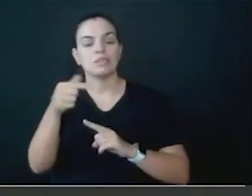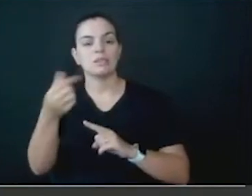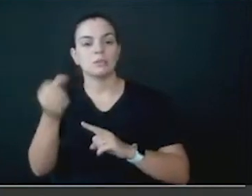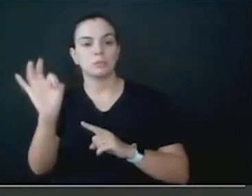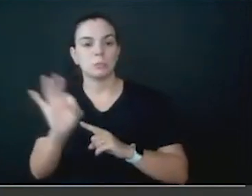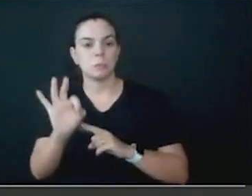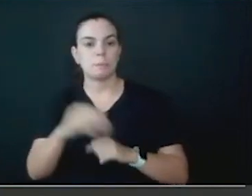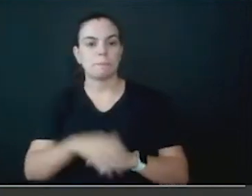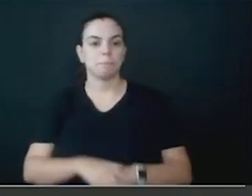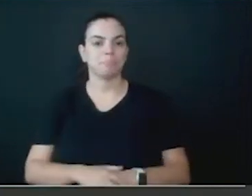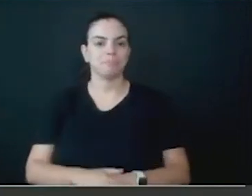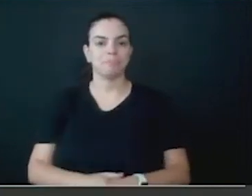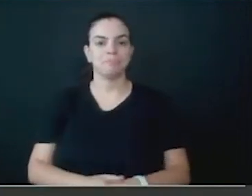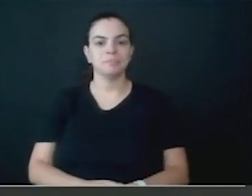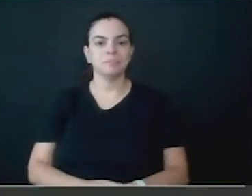68,65% previstos.